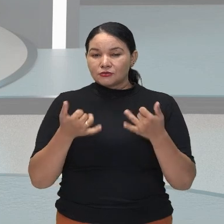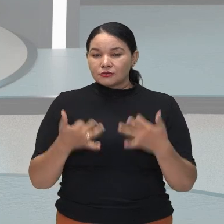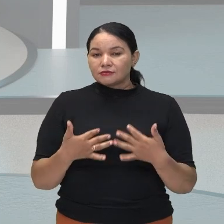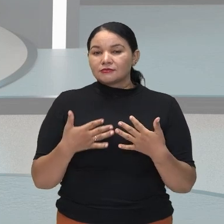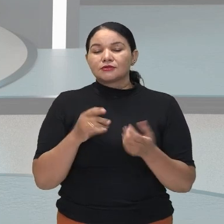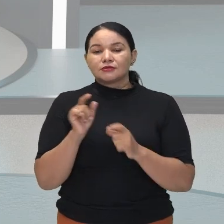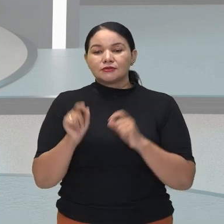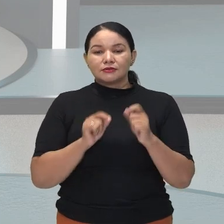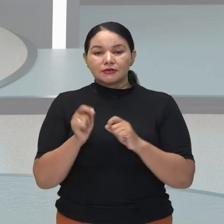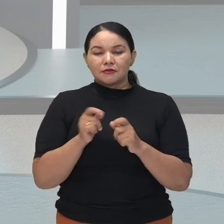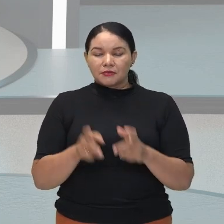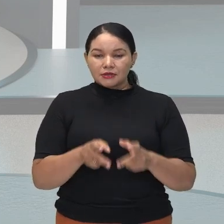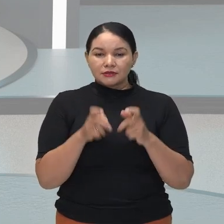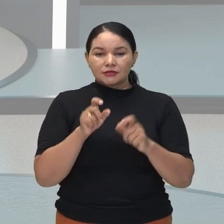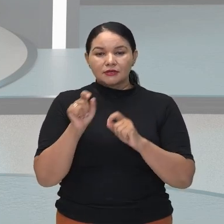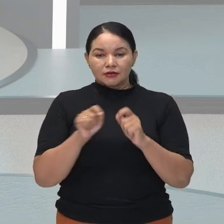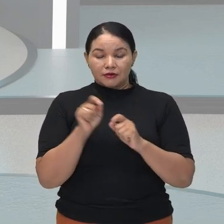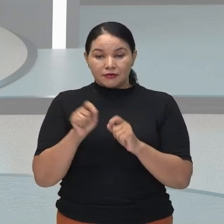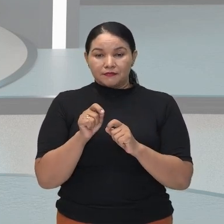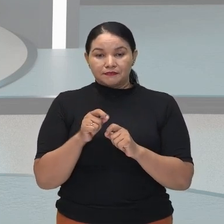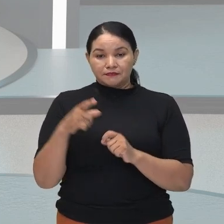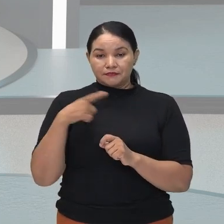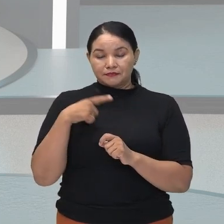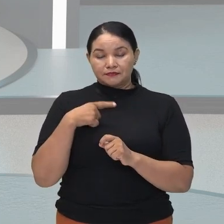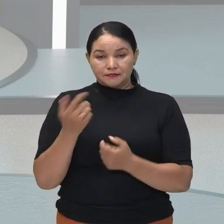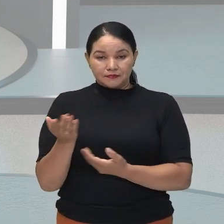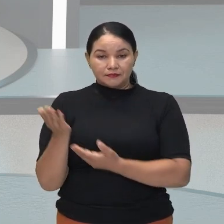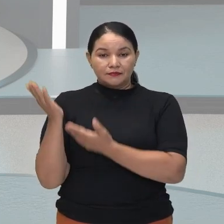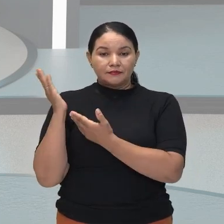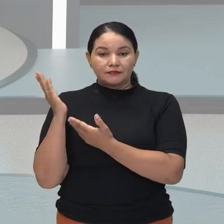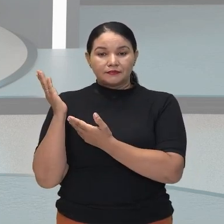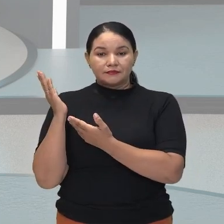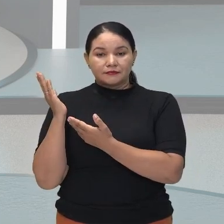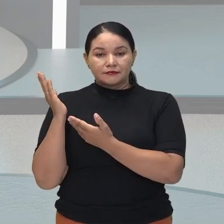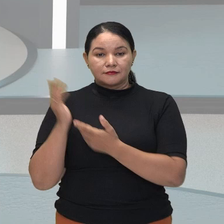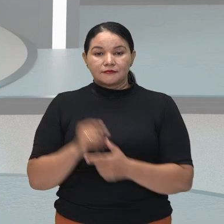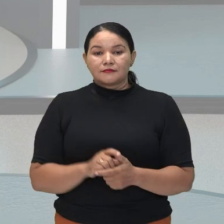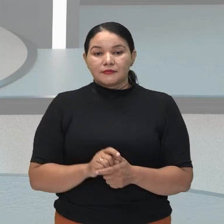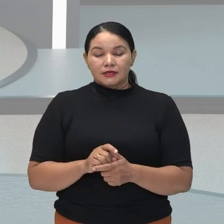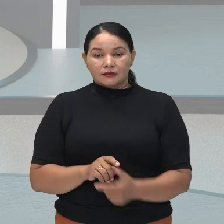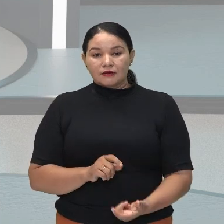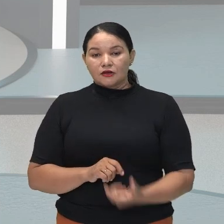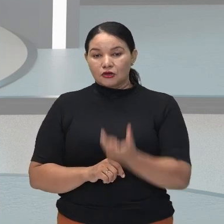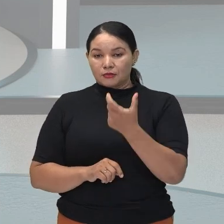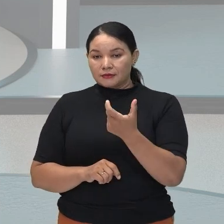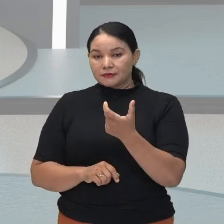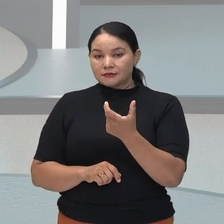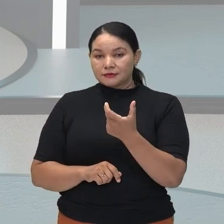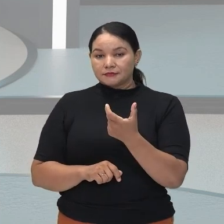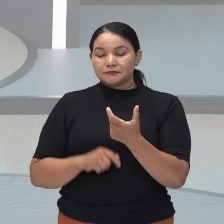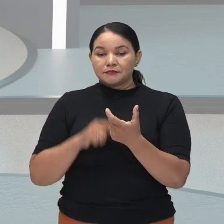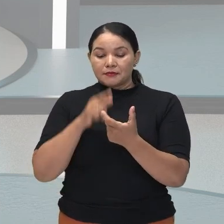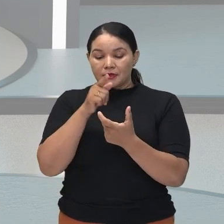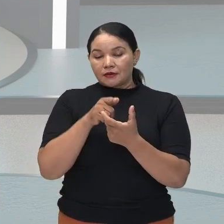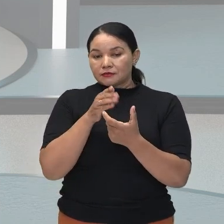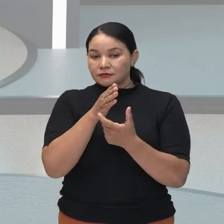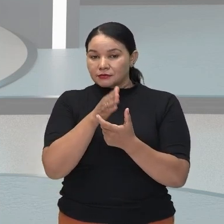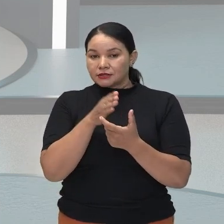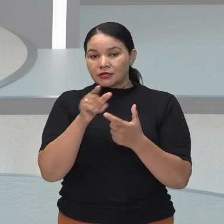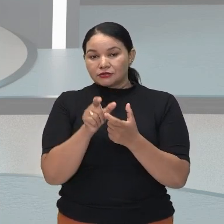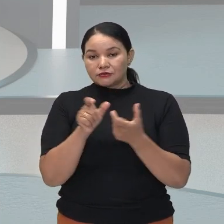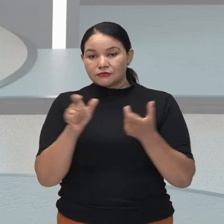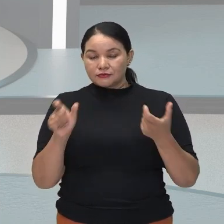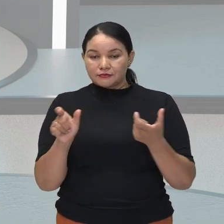heterotônico. Observem aqui que nós temos uma divisão dos nomes. Em vermelho, nós temos